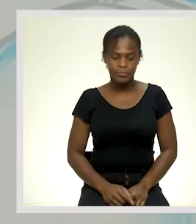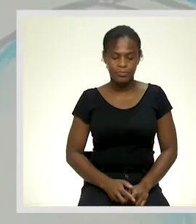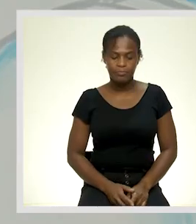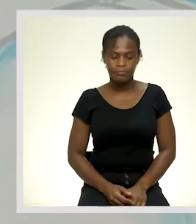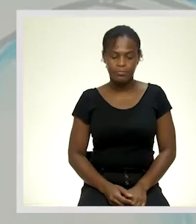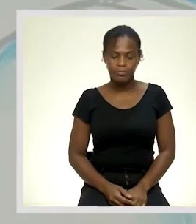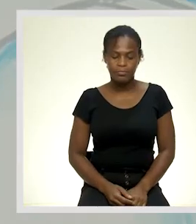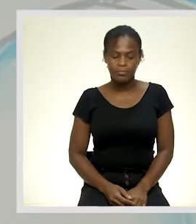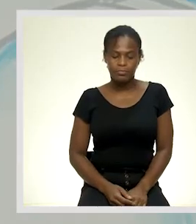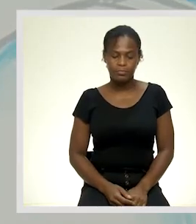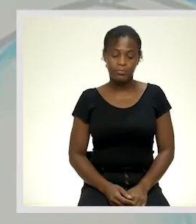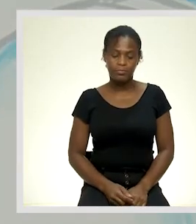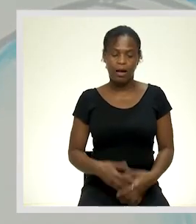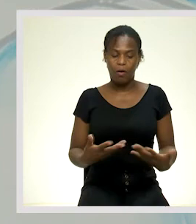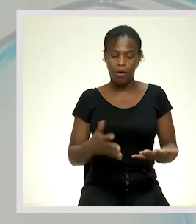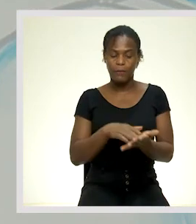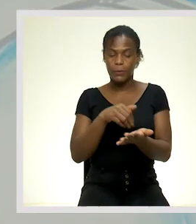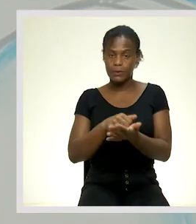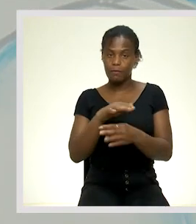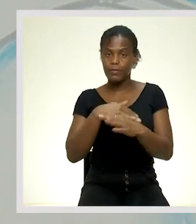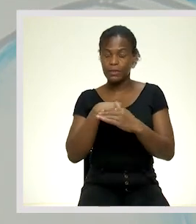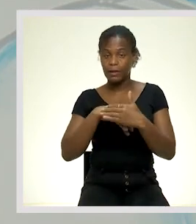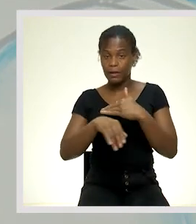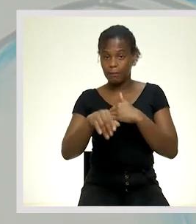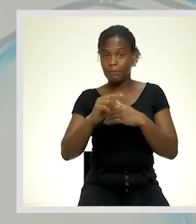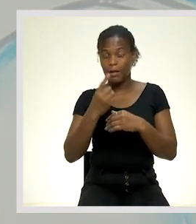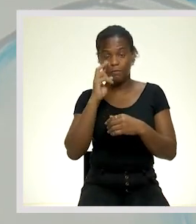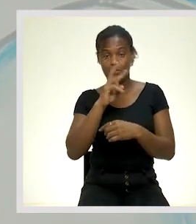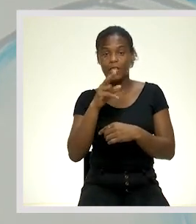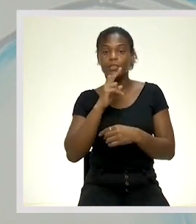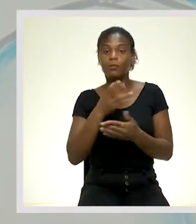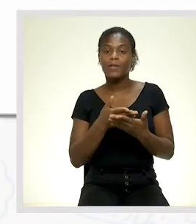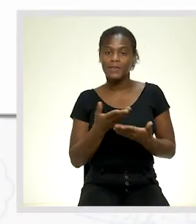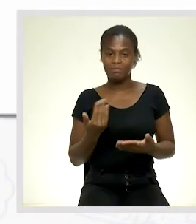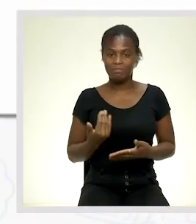Então, passemos a correção para verificarmos as respostas dadas.